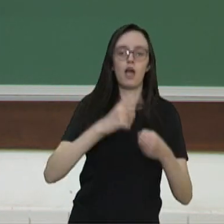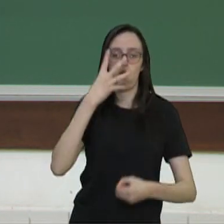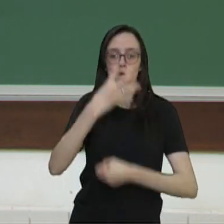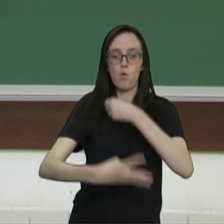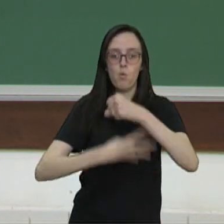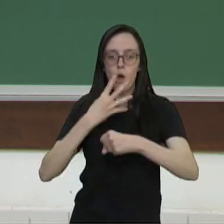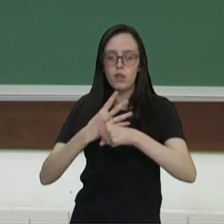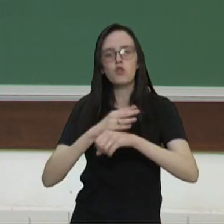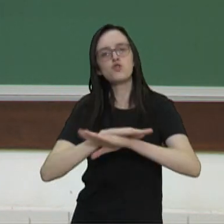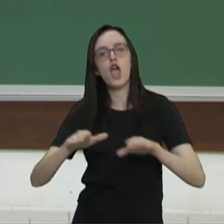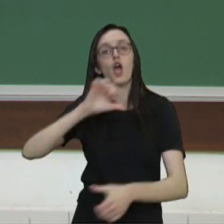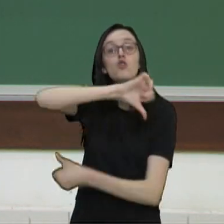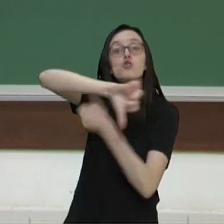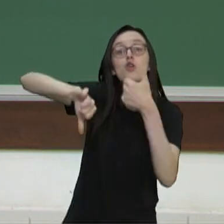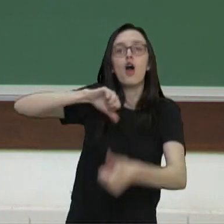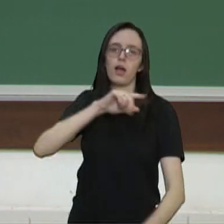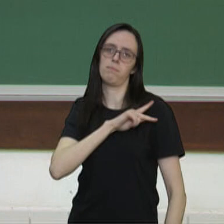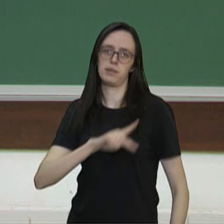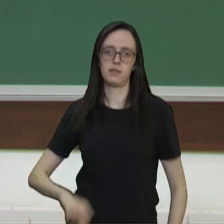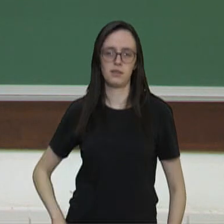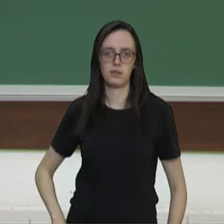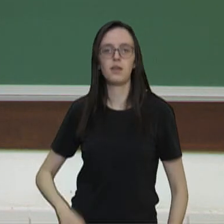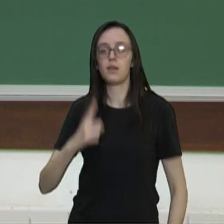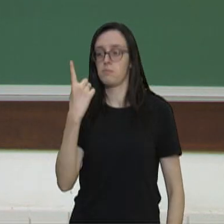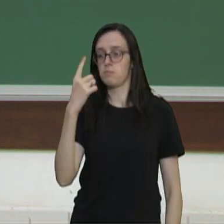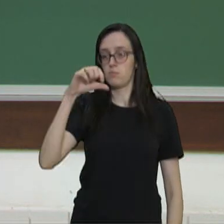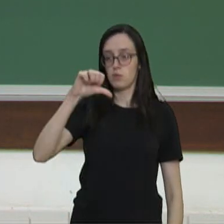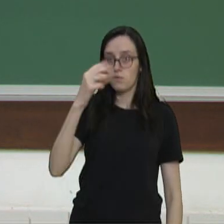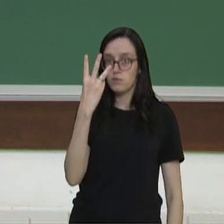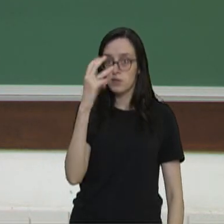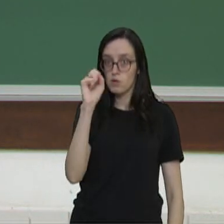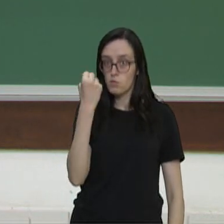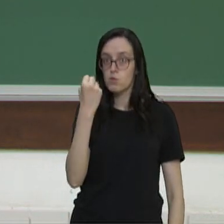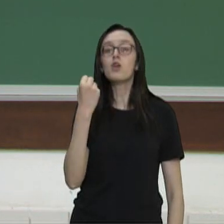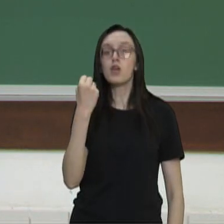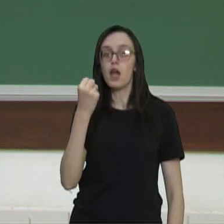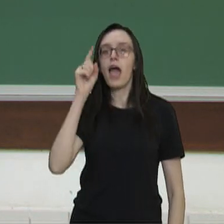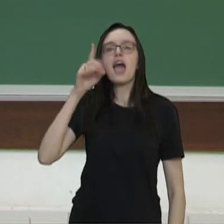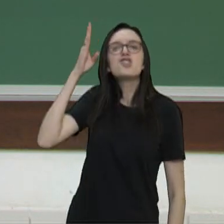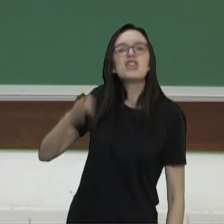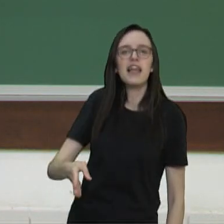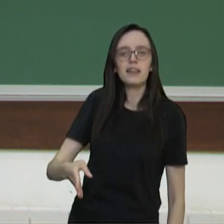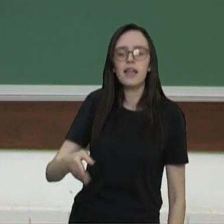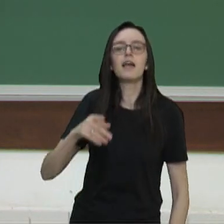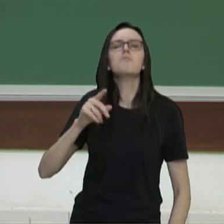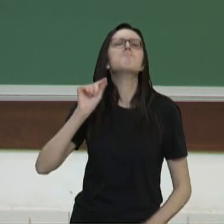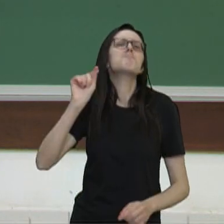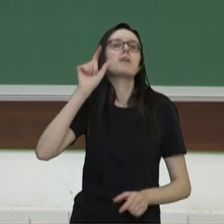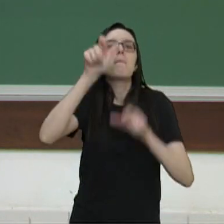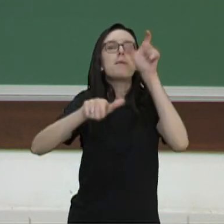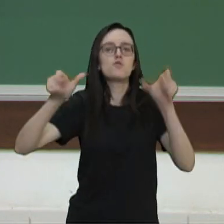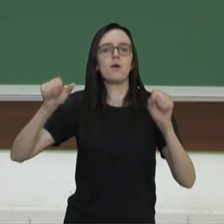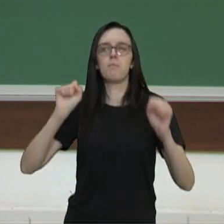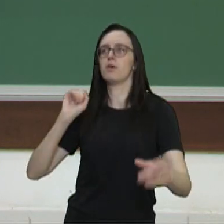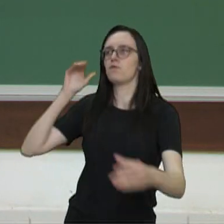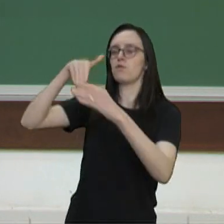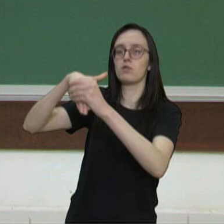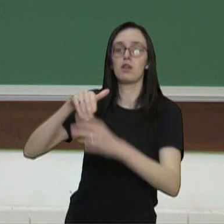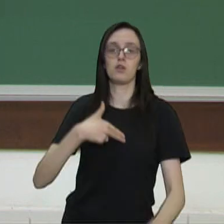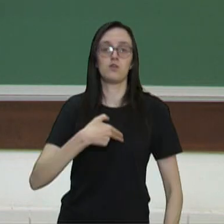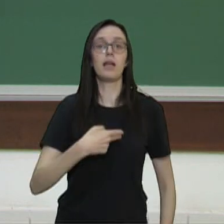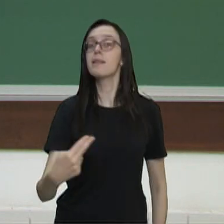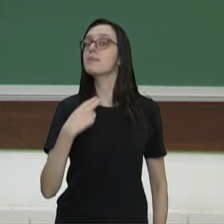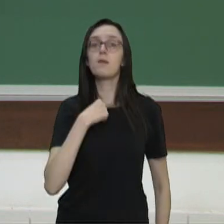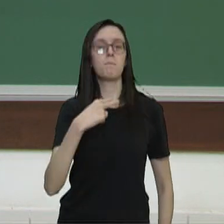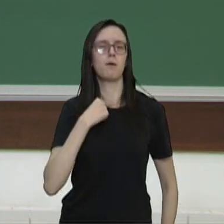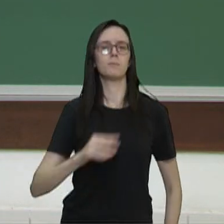de 1938, o povo ia votar, a eleição já seria direta, e o Getúlio não podia ser